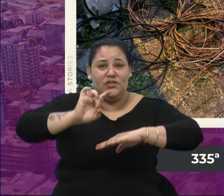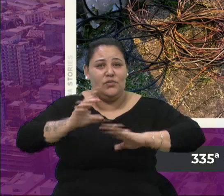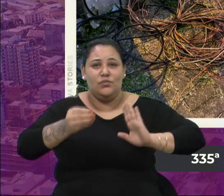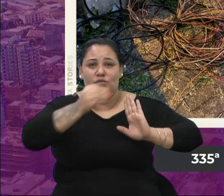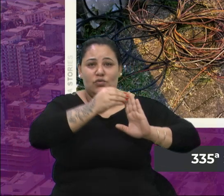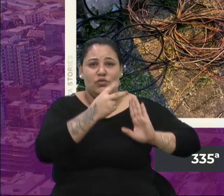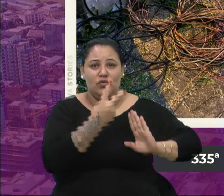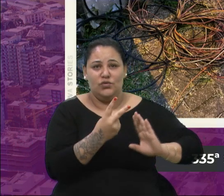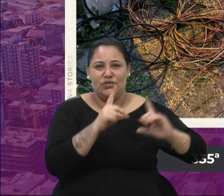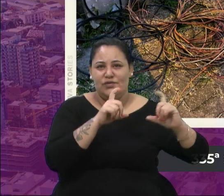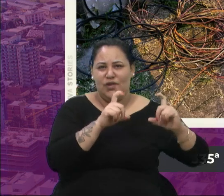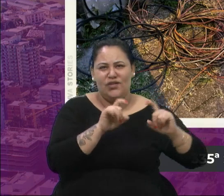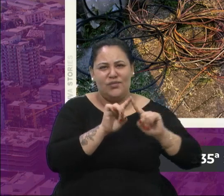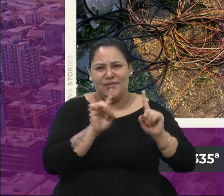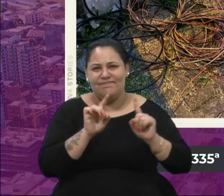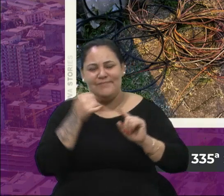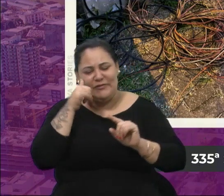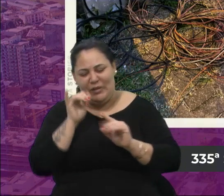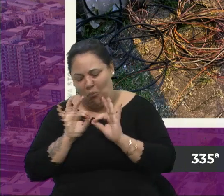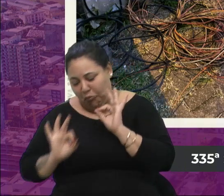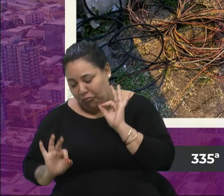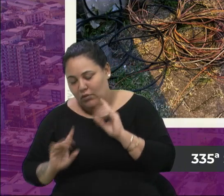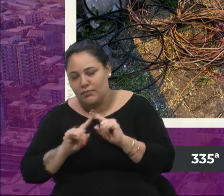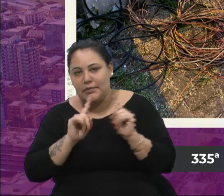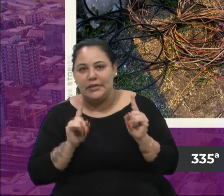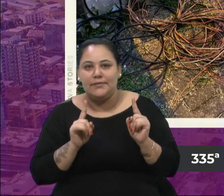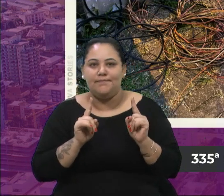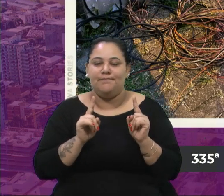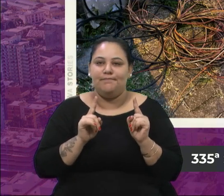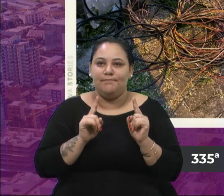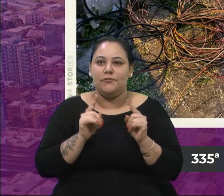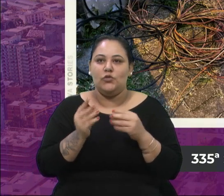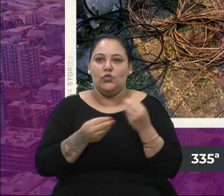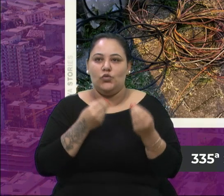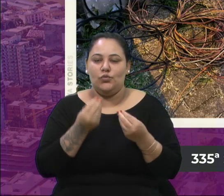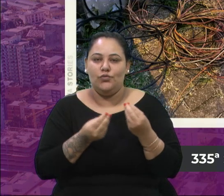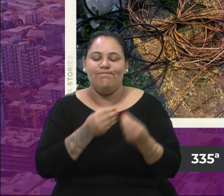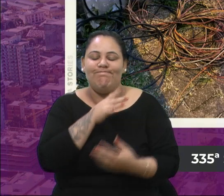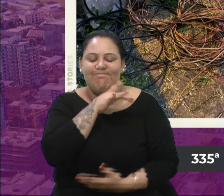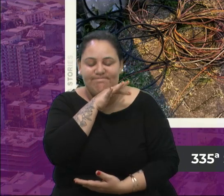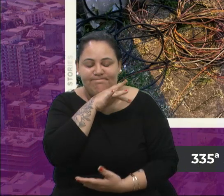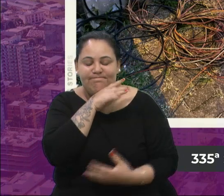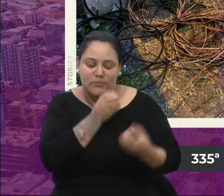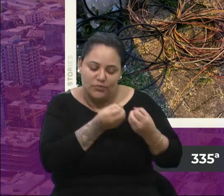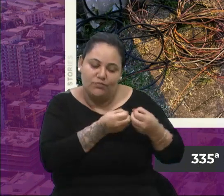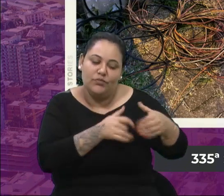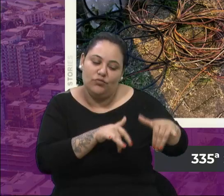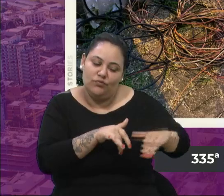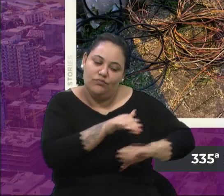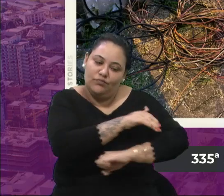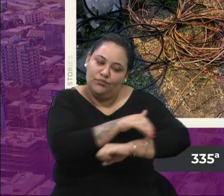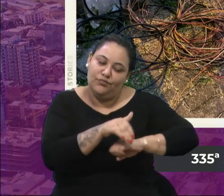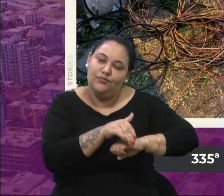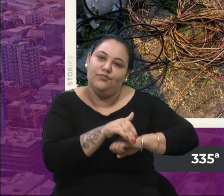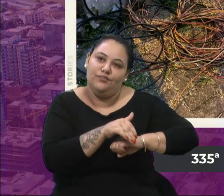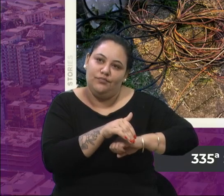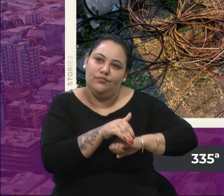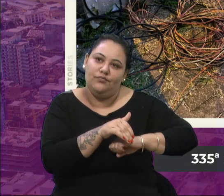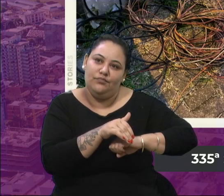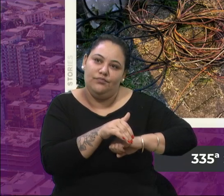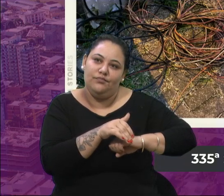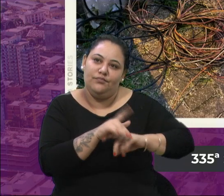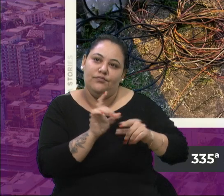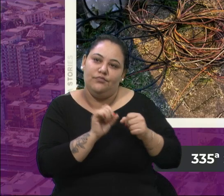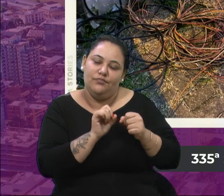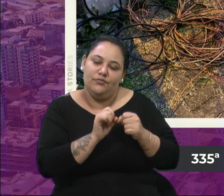se estender demais, mas o quanto isso aí está prejudicando e talvez até fazendo com que